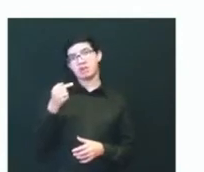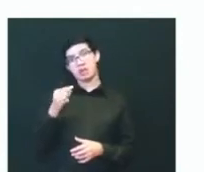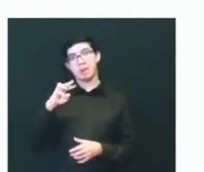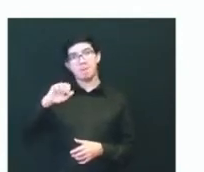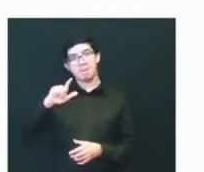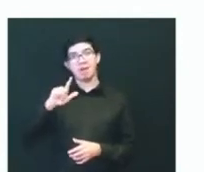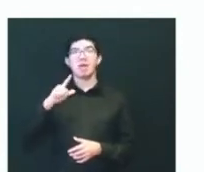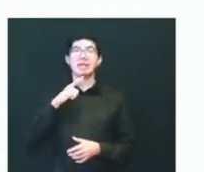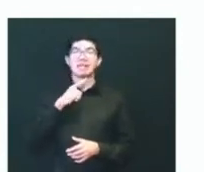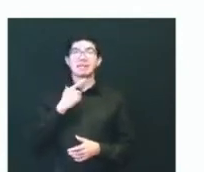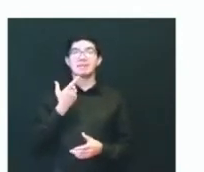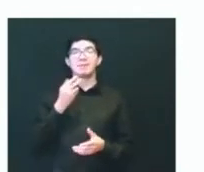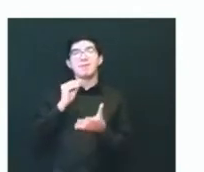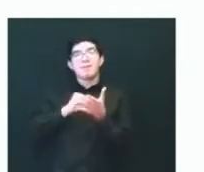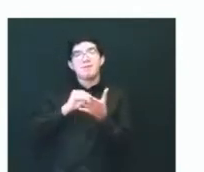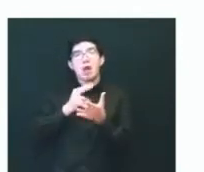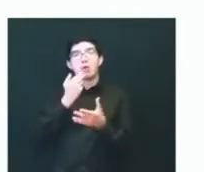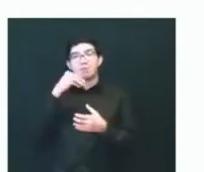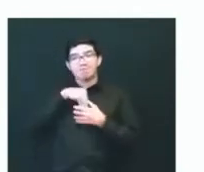de desnutrição.